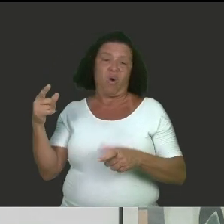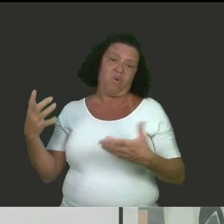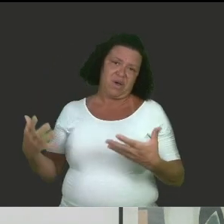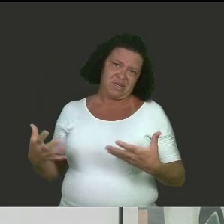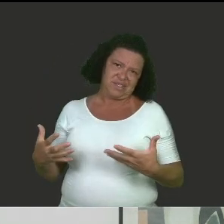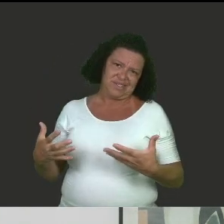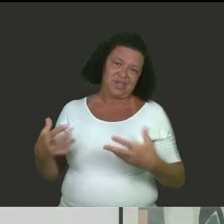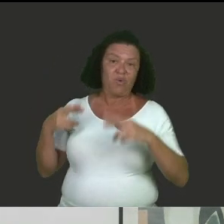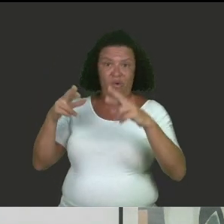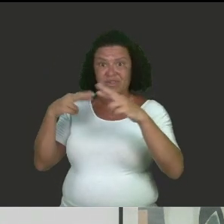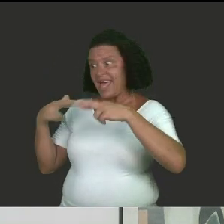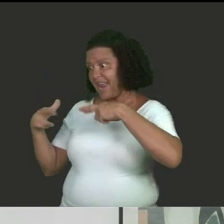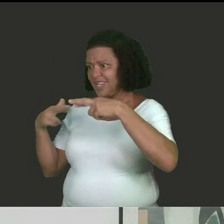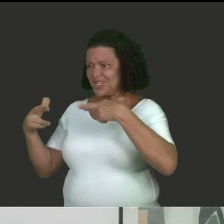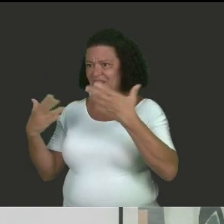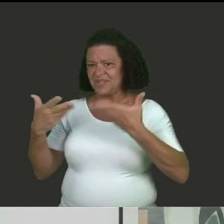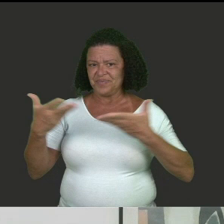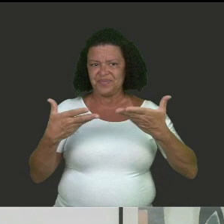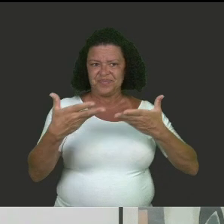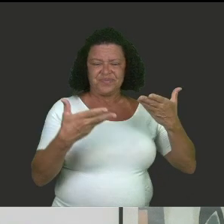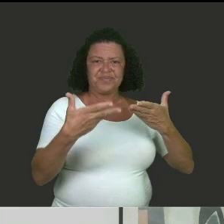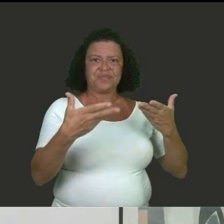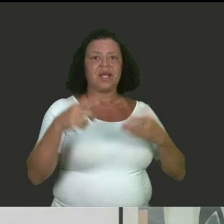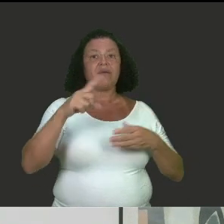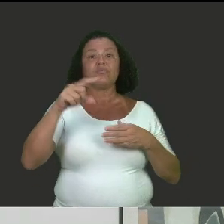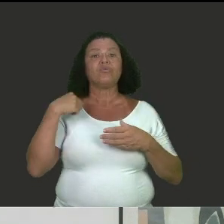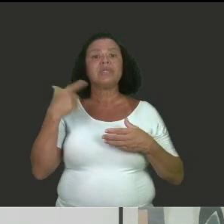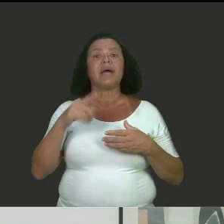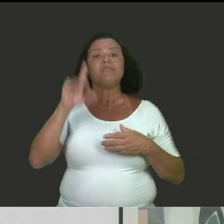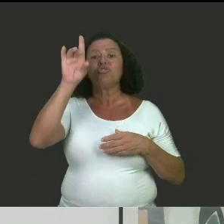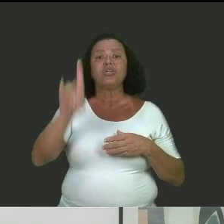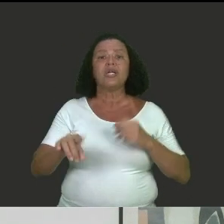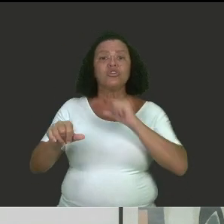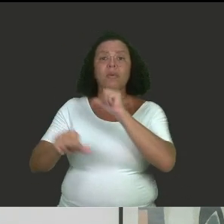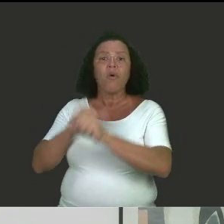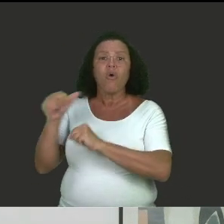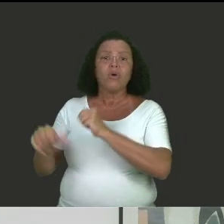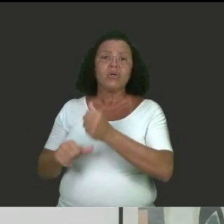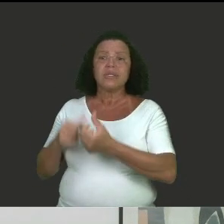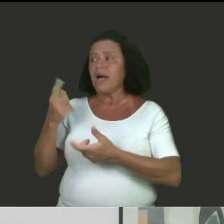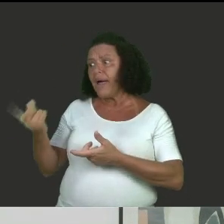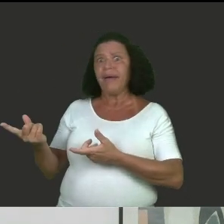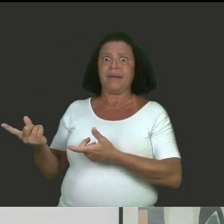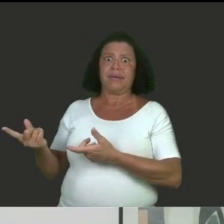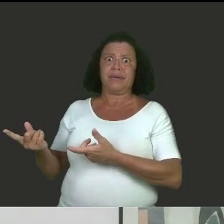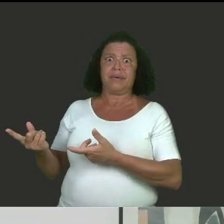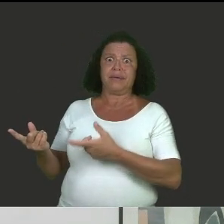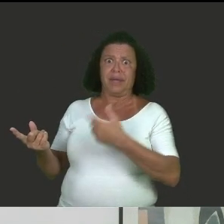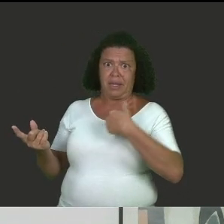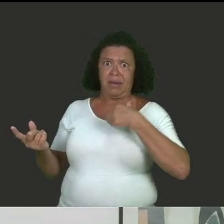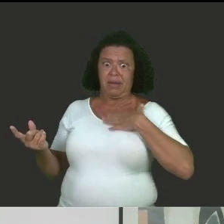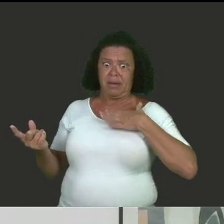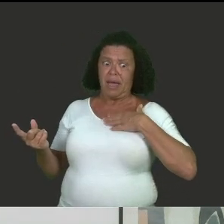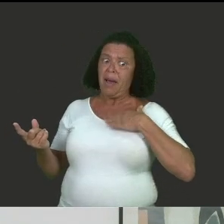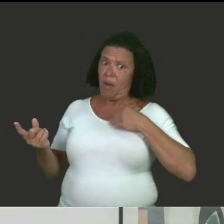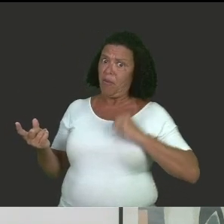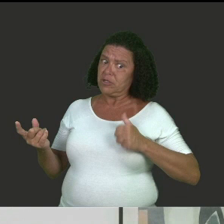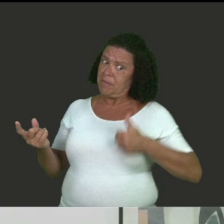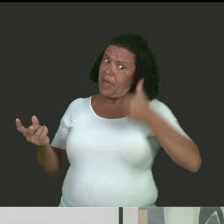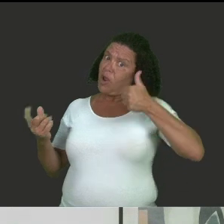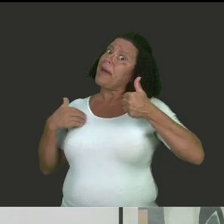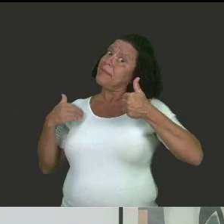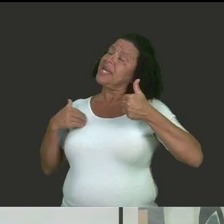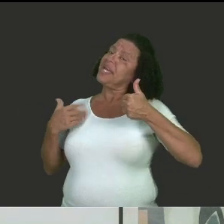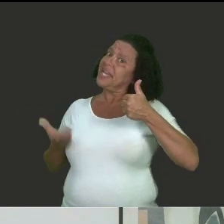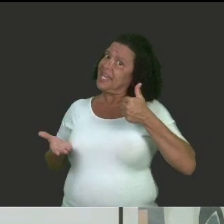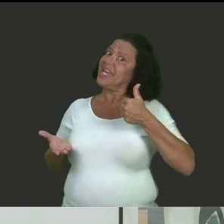né? Não podemos, nem temos o direito de mudar o outro, mas podemos melhorar a nós próprios,